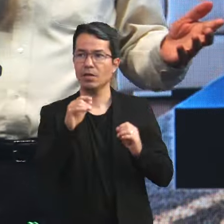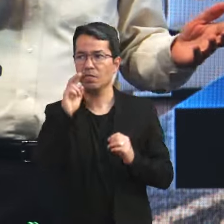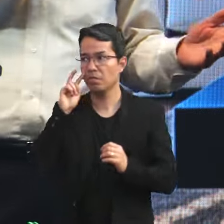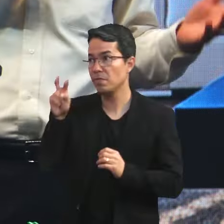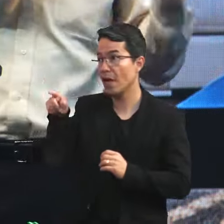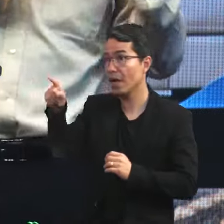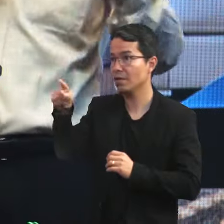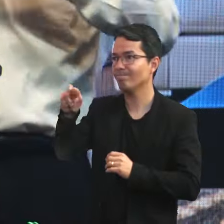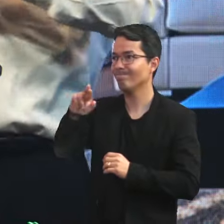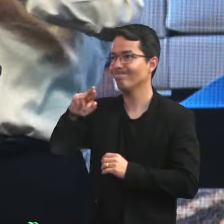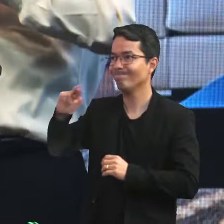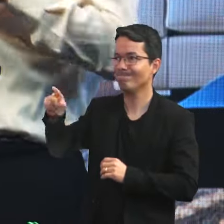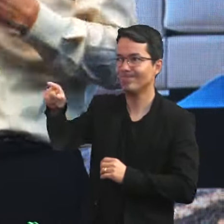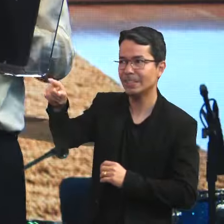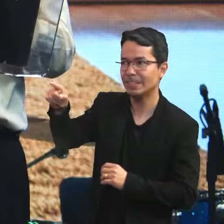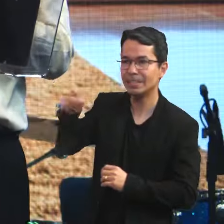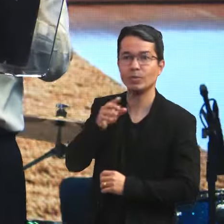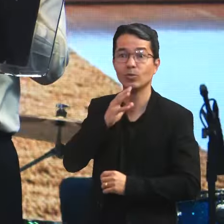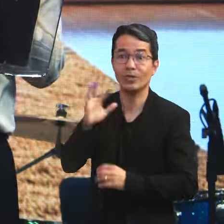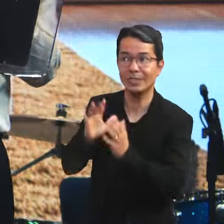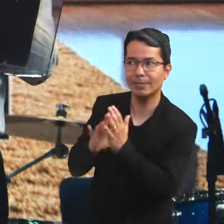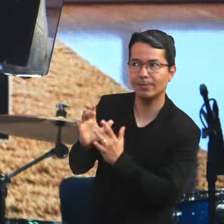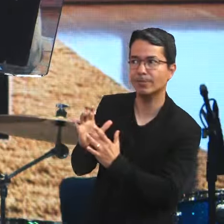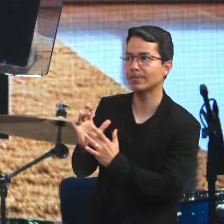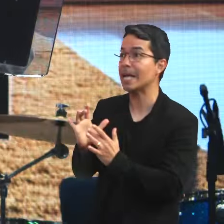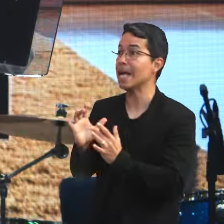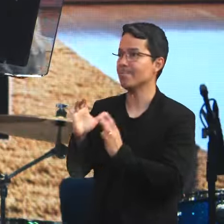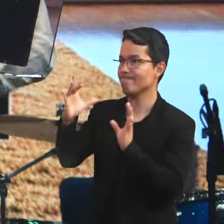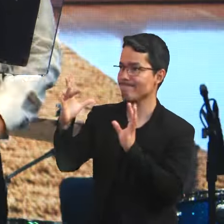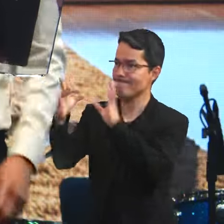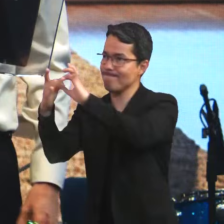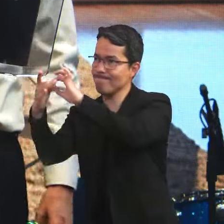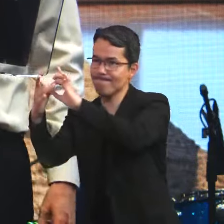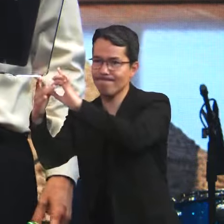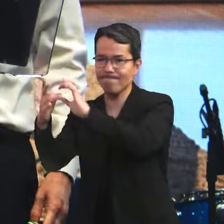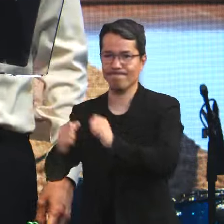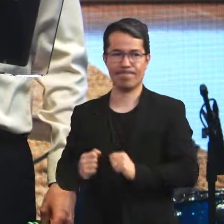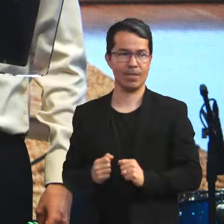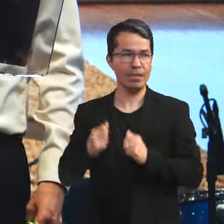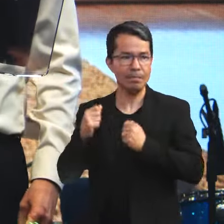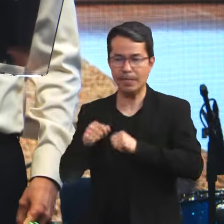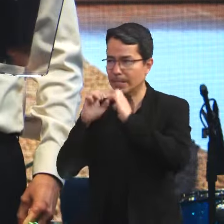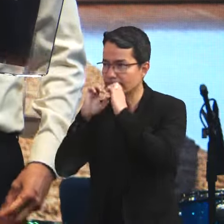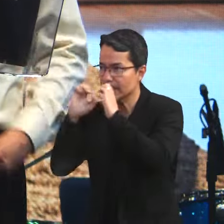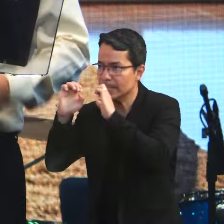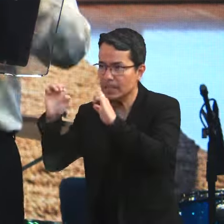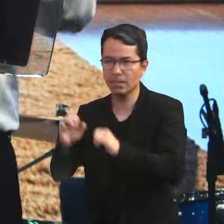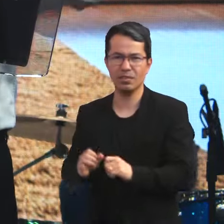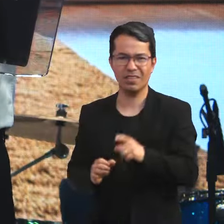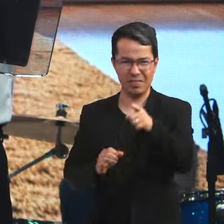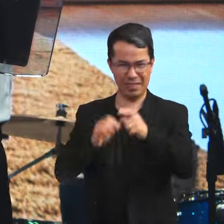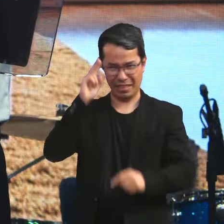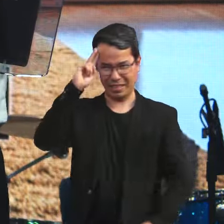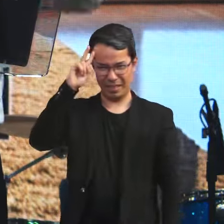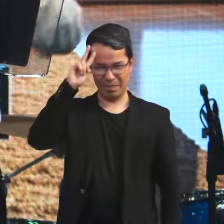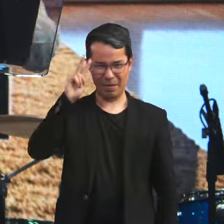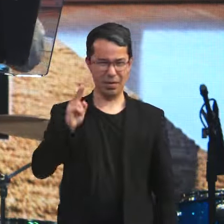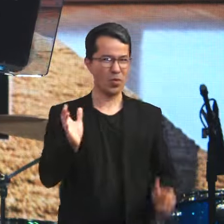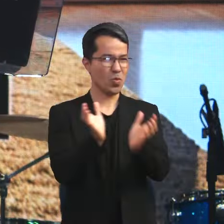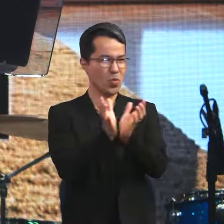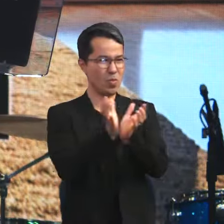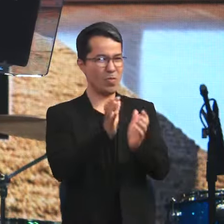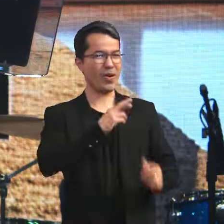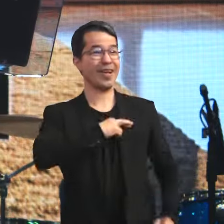conhe a Jes iG que farise critic a Jes da mesma forma que os farise amig